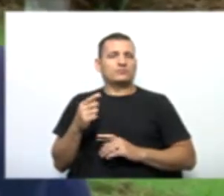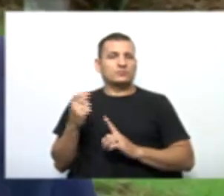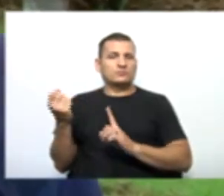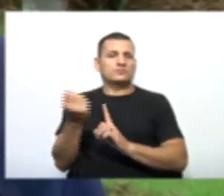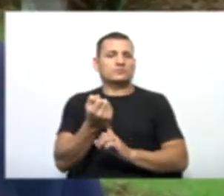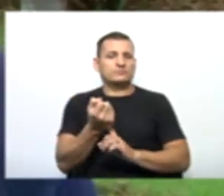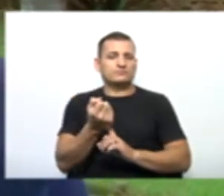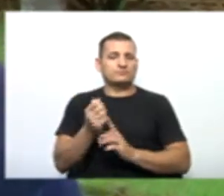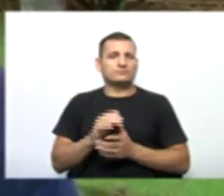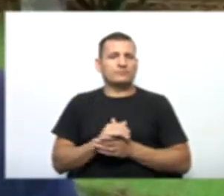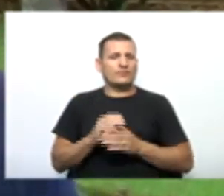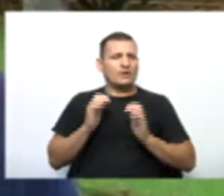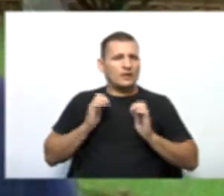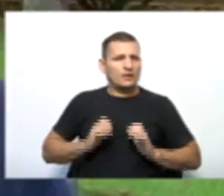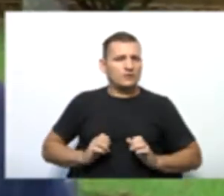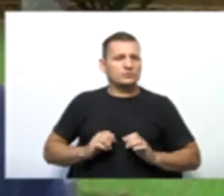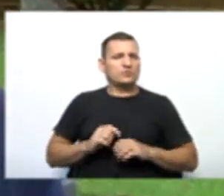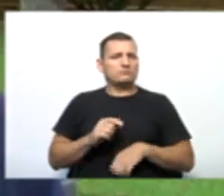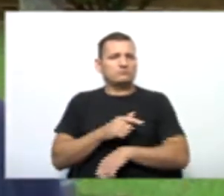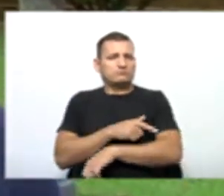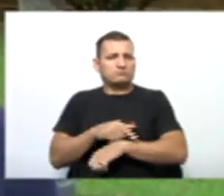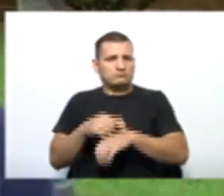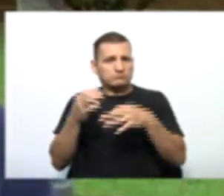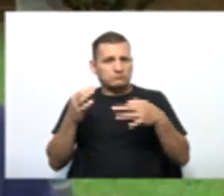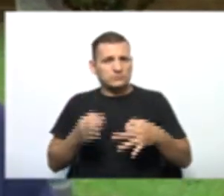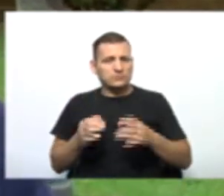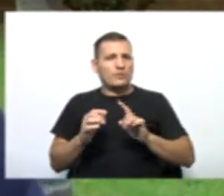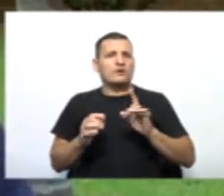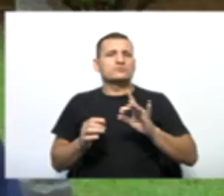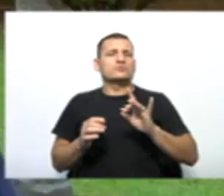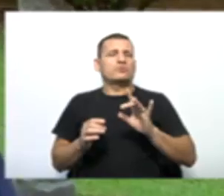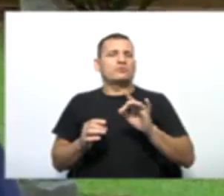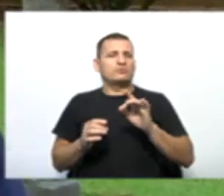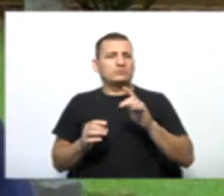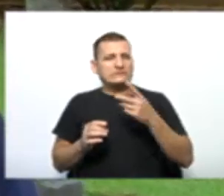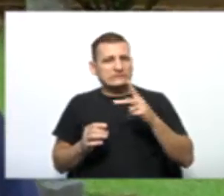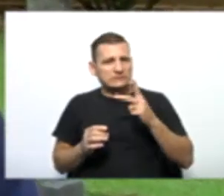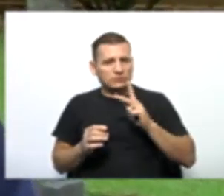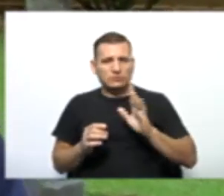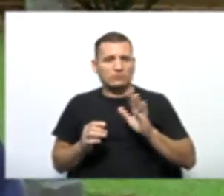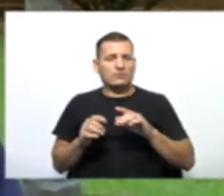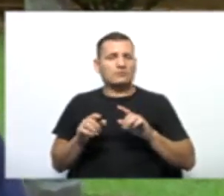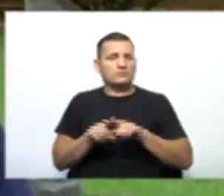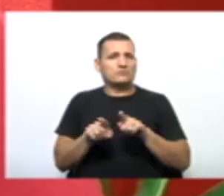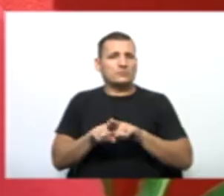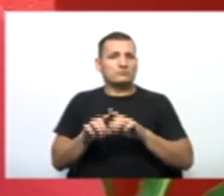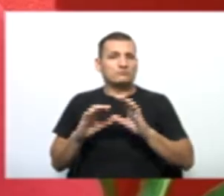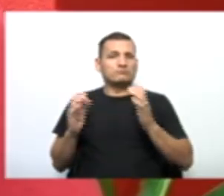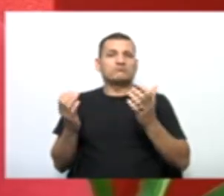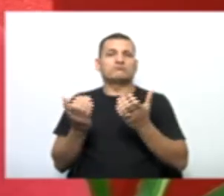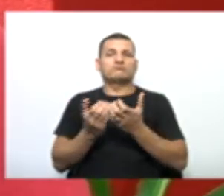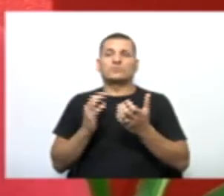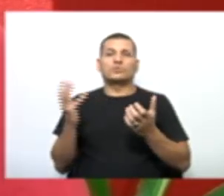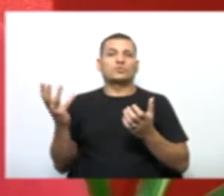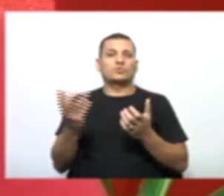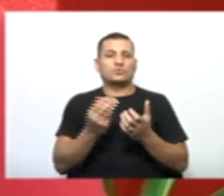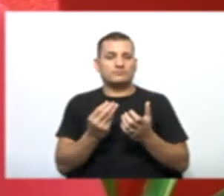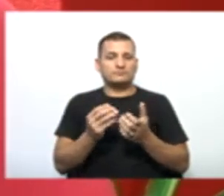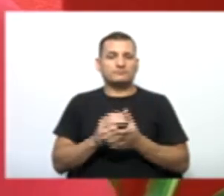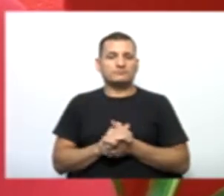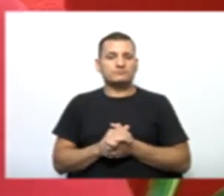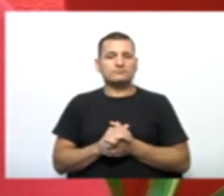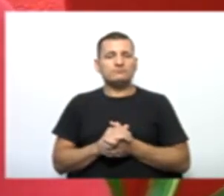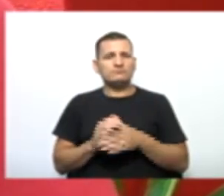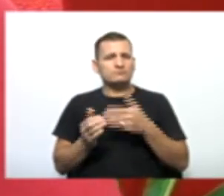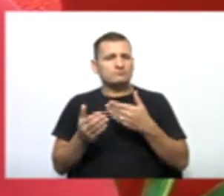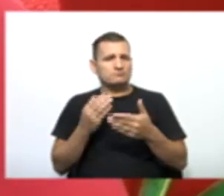ser honesto não é uma questão só de uma ação para você, mas na verdade ela reflete em toda a comunidade onde você vive. Aquele posicionamento que ela tem independente